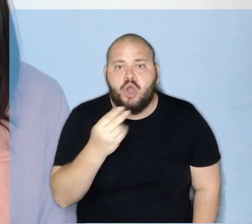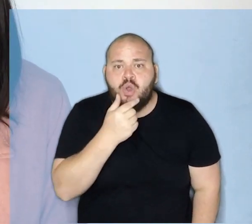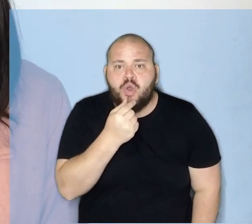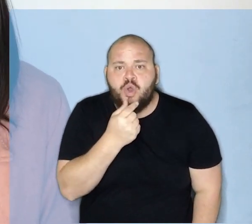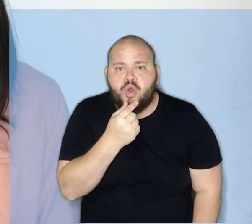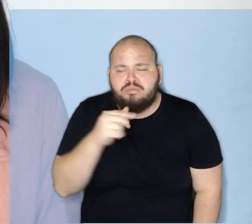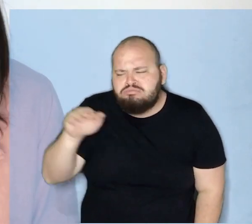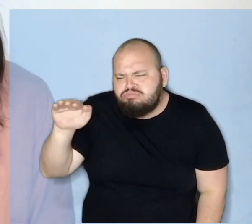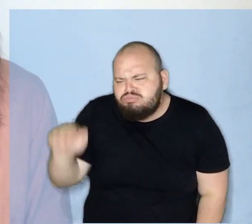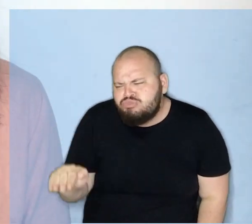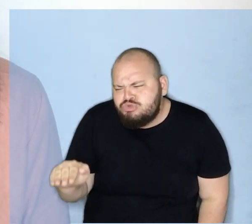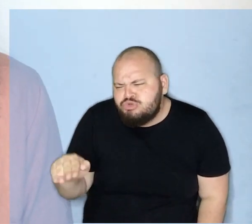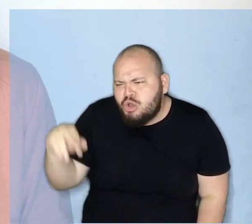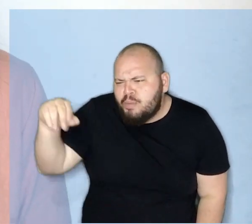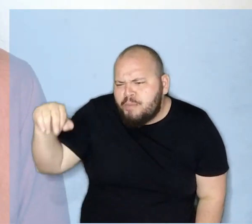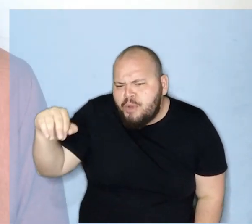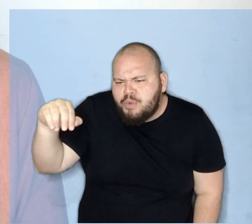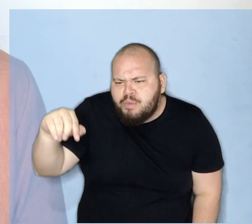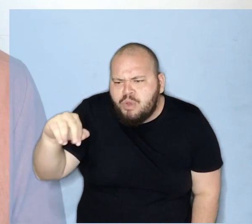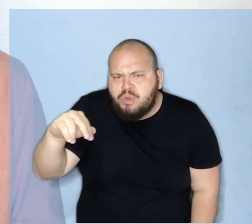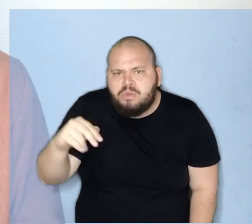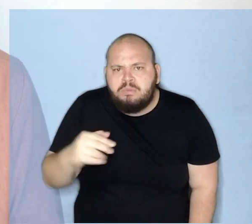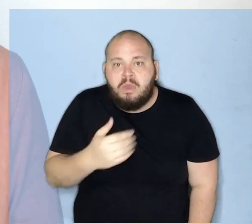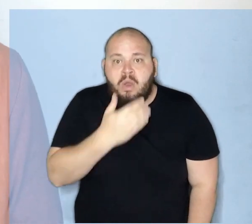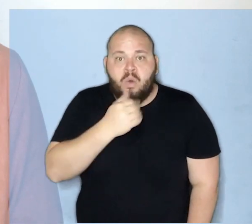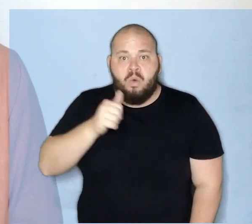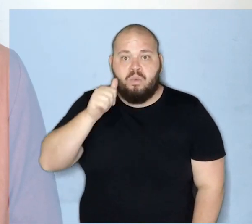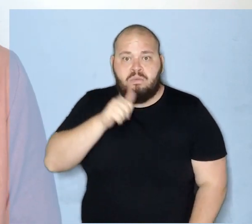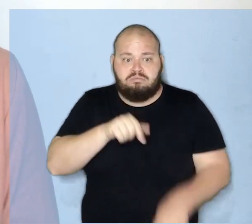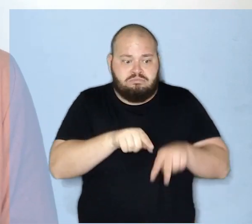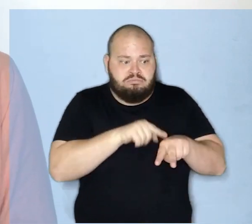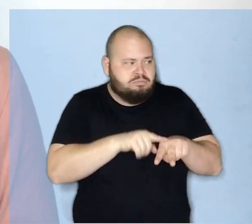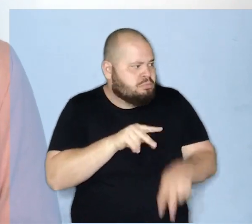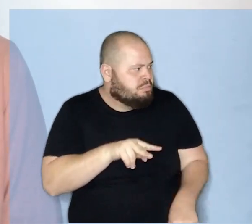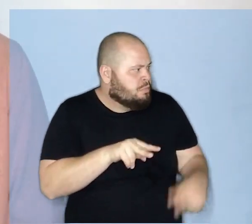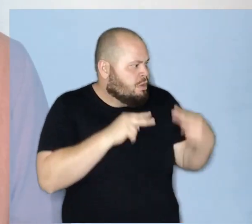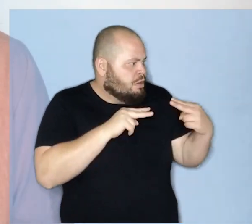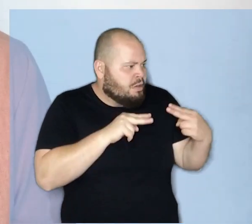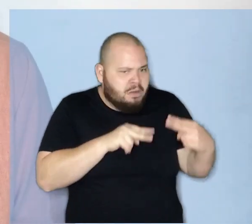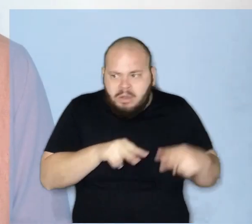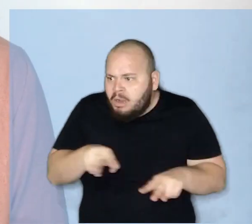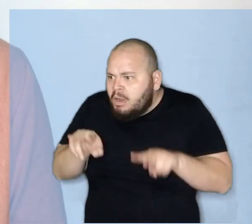Tec, tec, tec. Eles ouviram aquele barulho, olharam para baixo e...